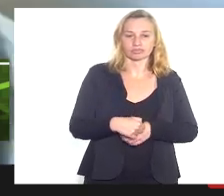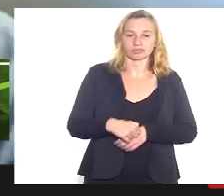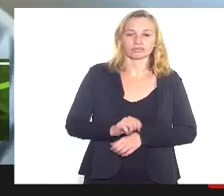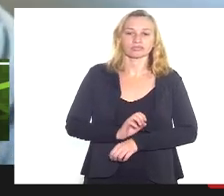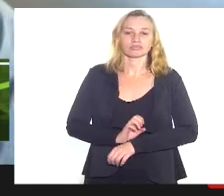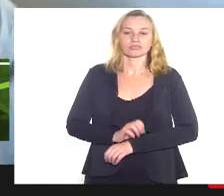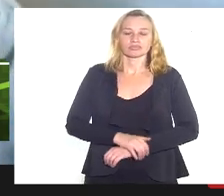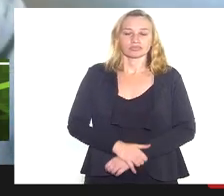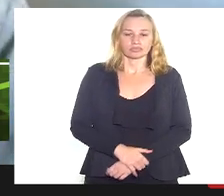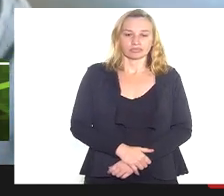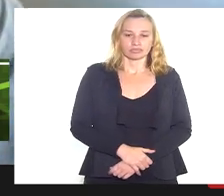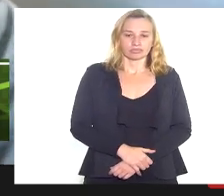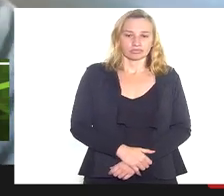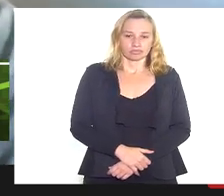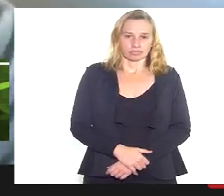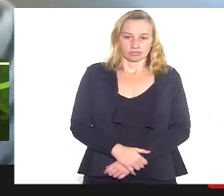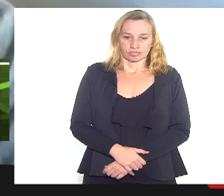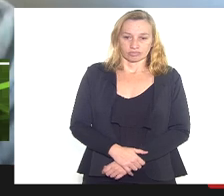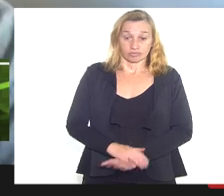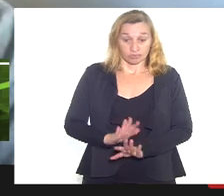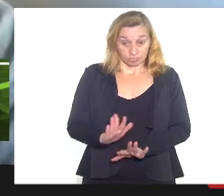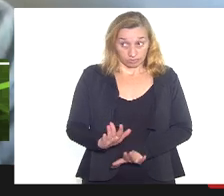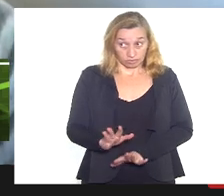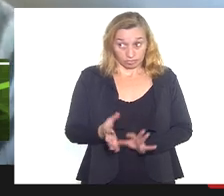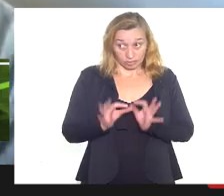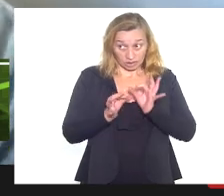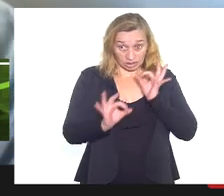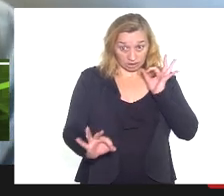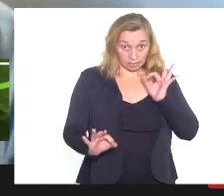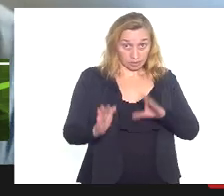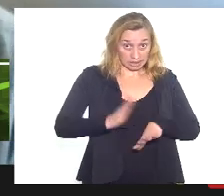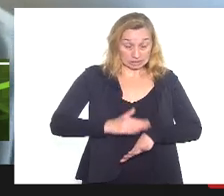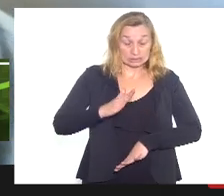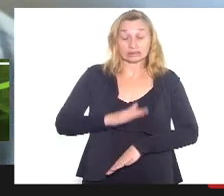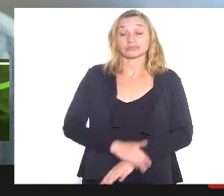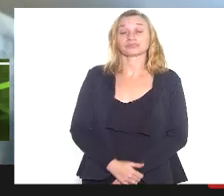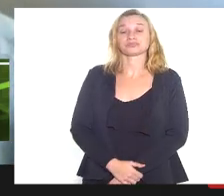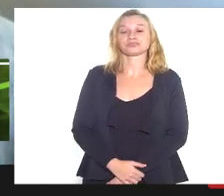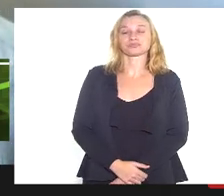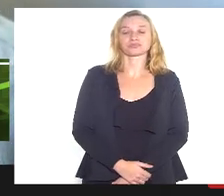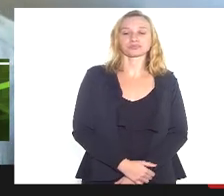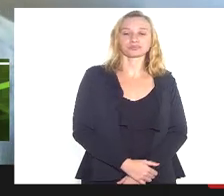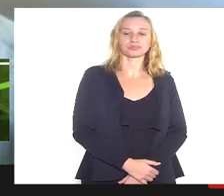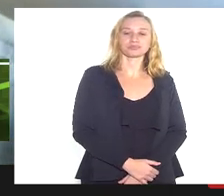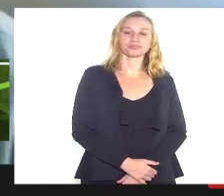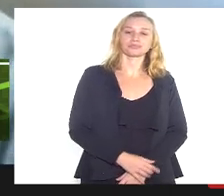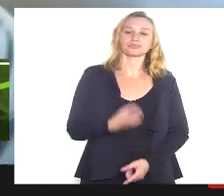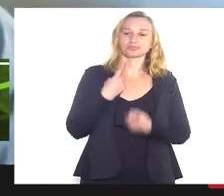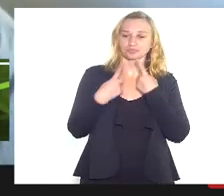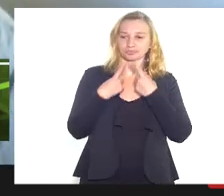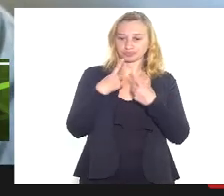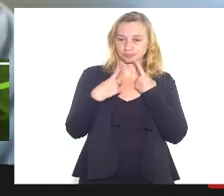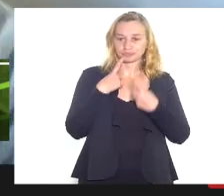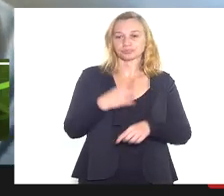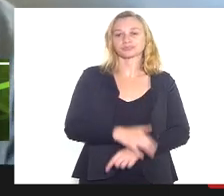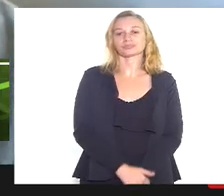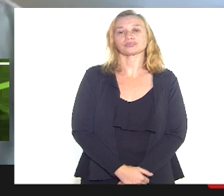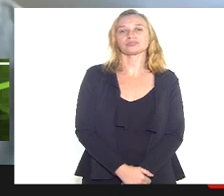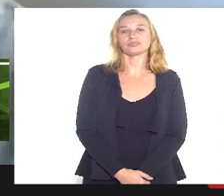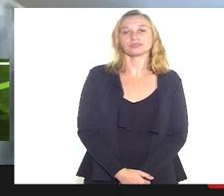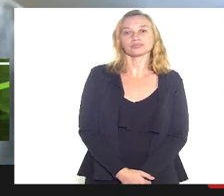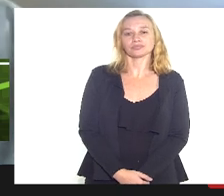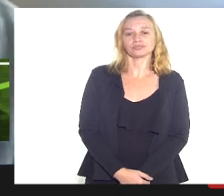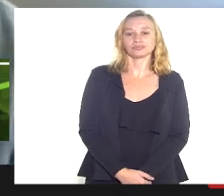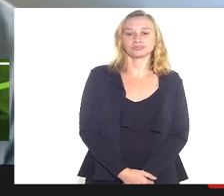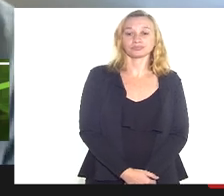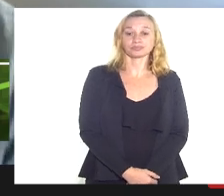Eu não vou estender mais o debate, até